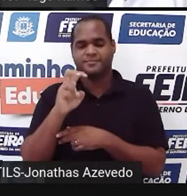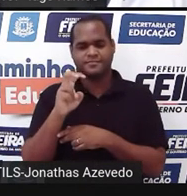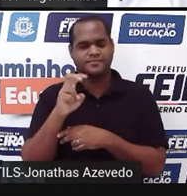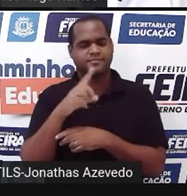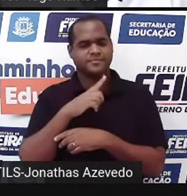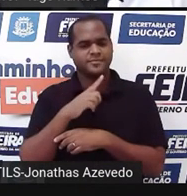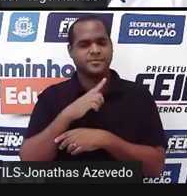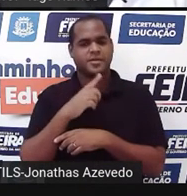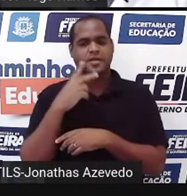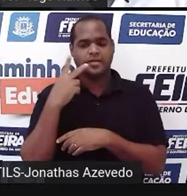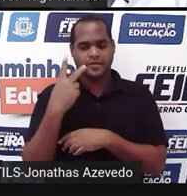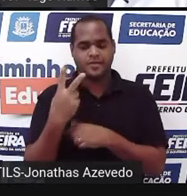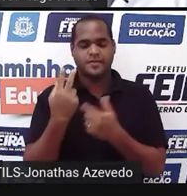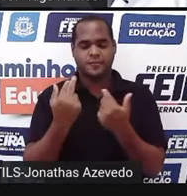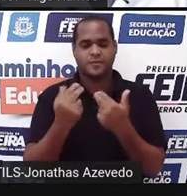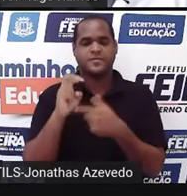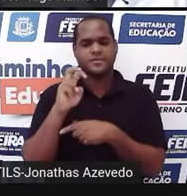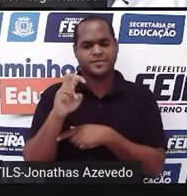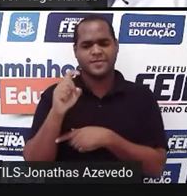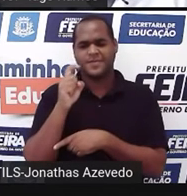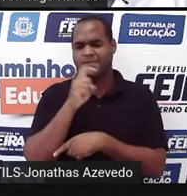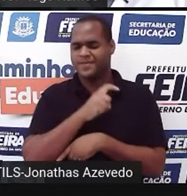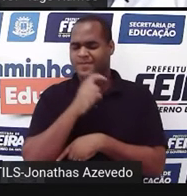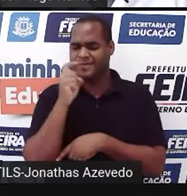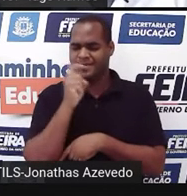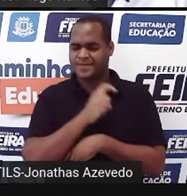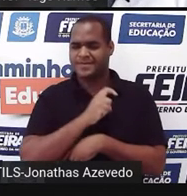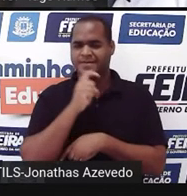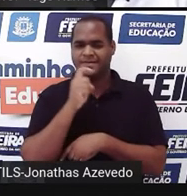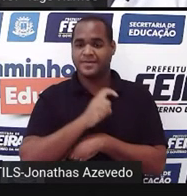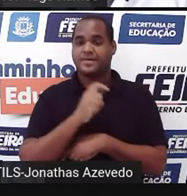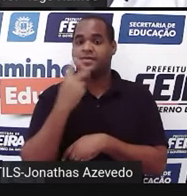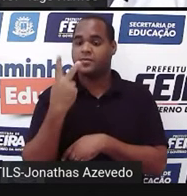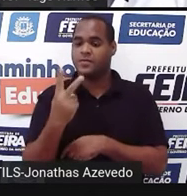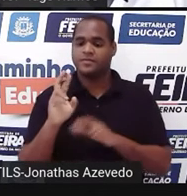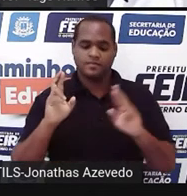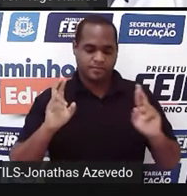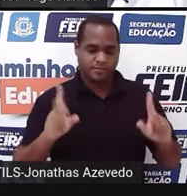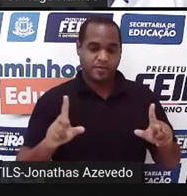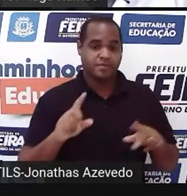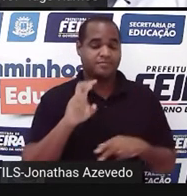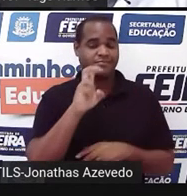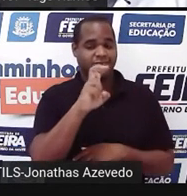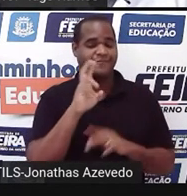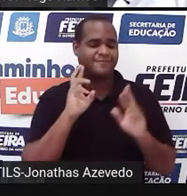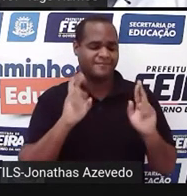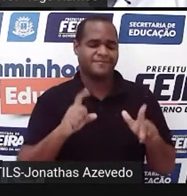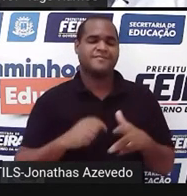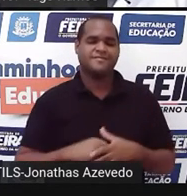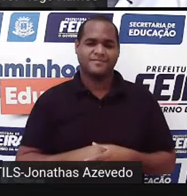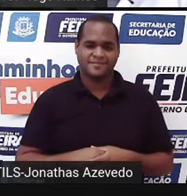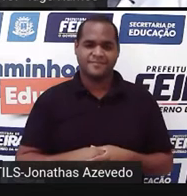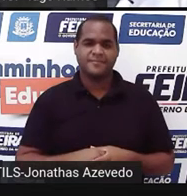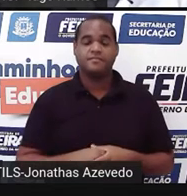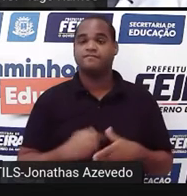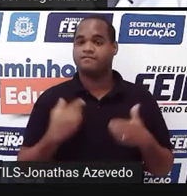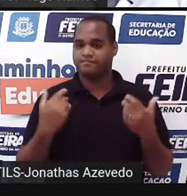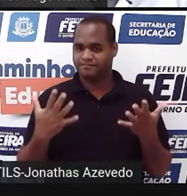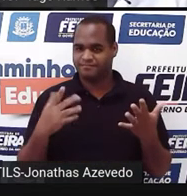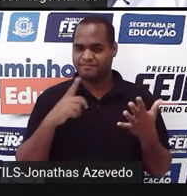2 = 5 é uma mentira né dois é diferente de cinco Então